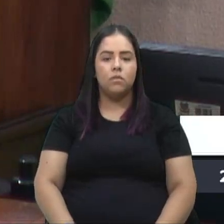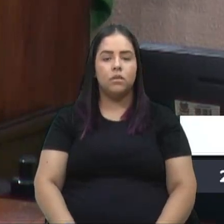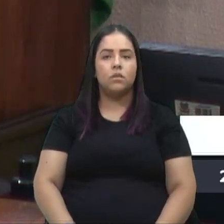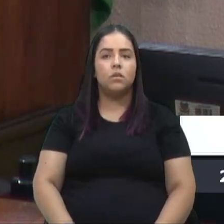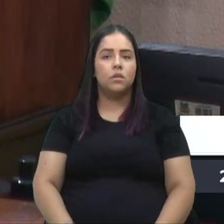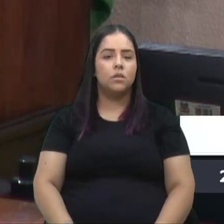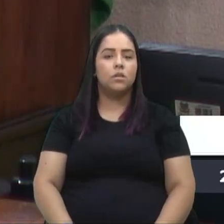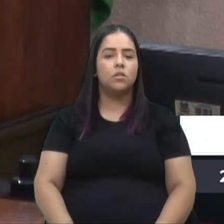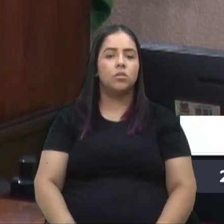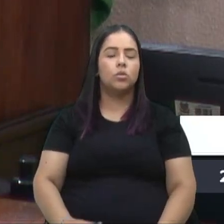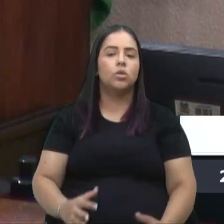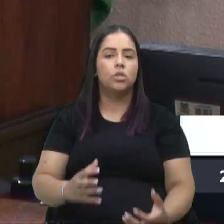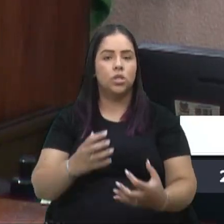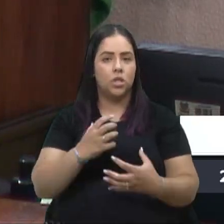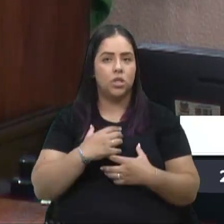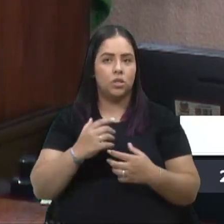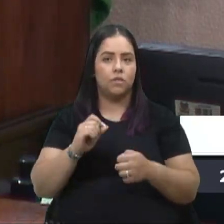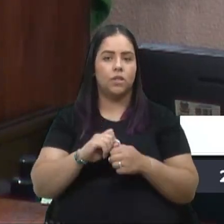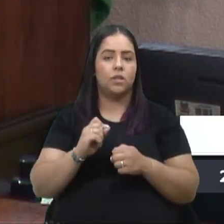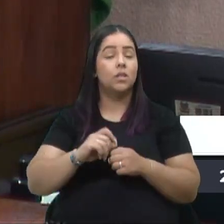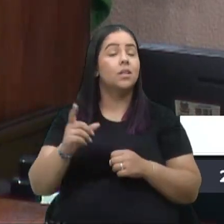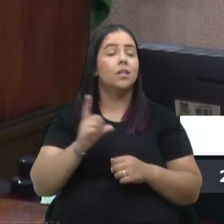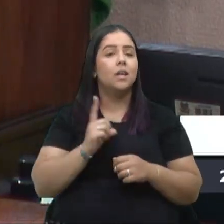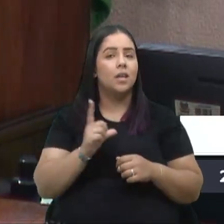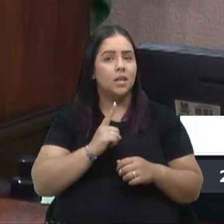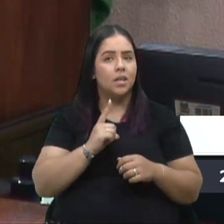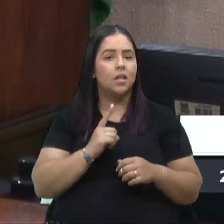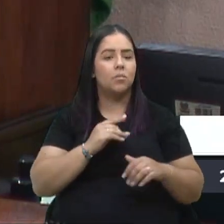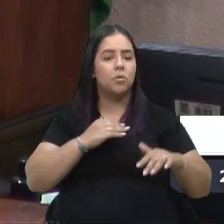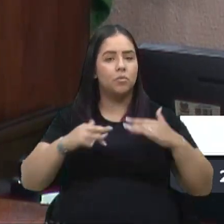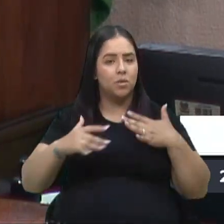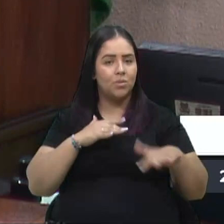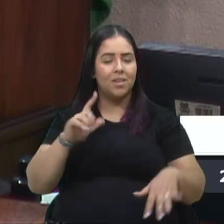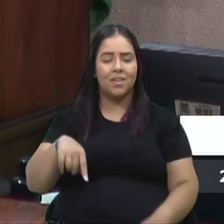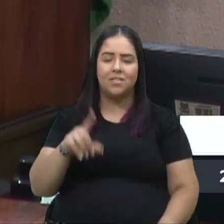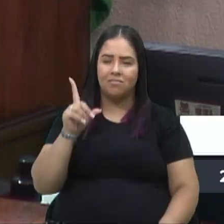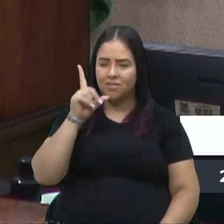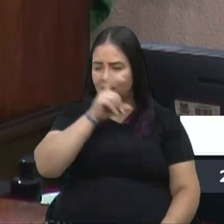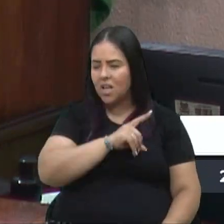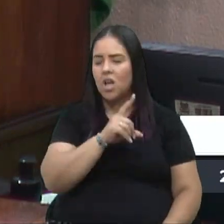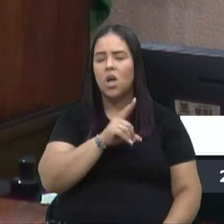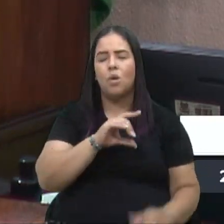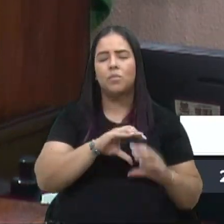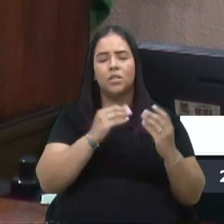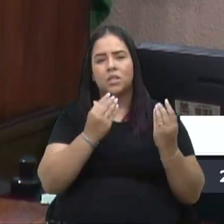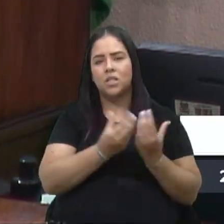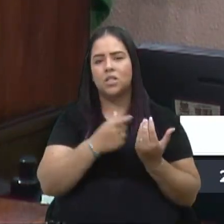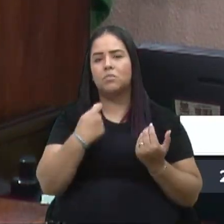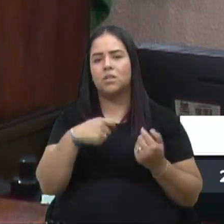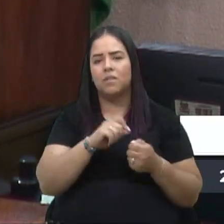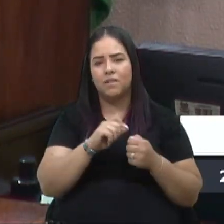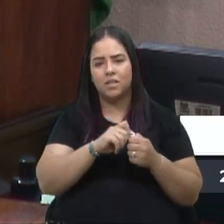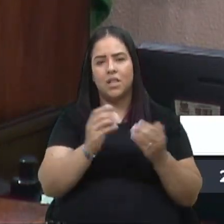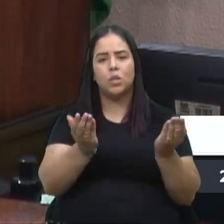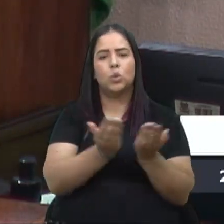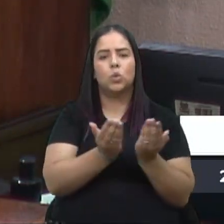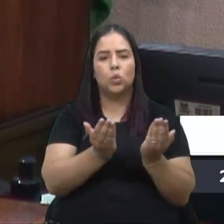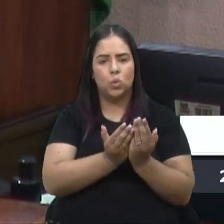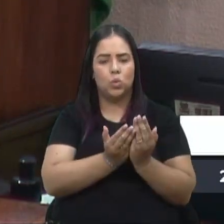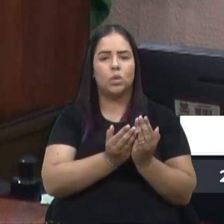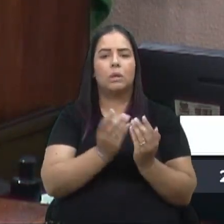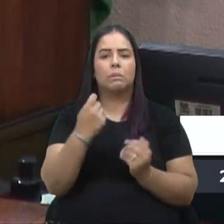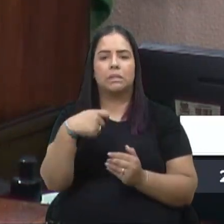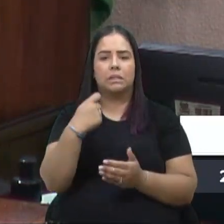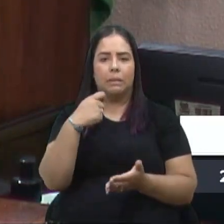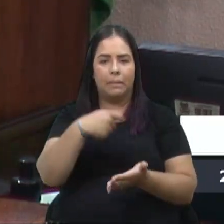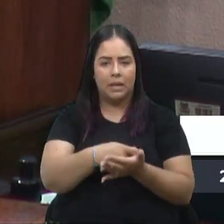forma como está existe um trâmite que é difícil é a comunidade precisa fazer todo um estudo à comunidade precisa pagar